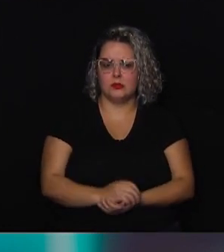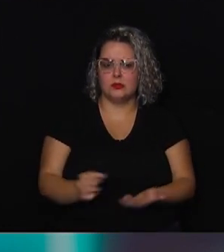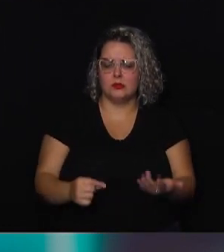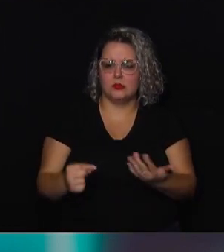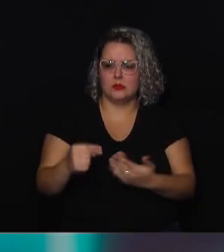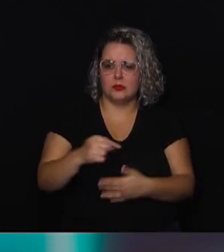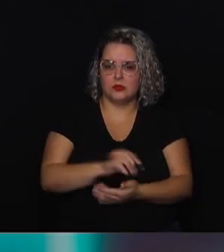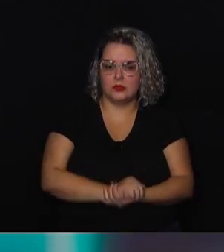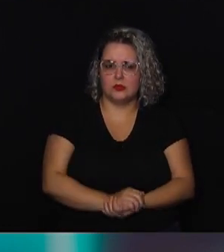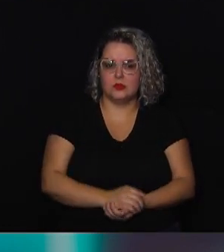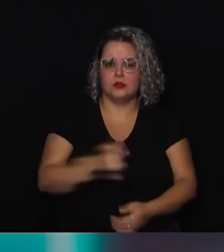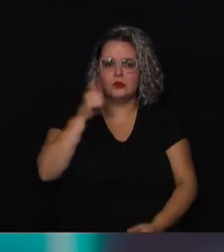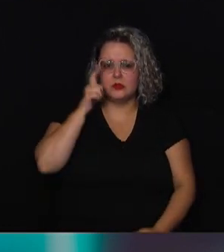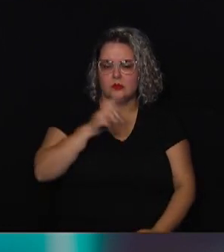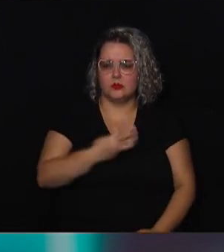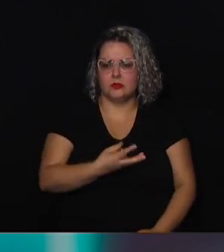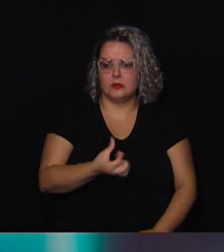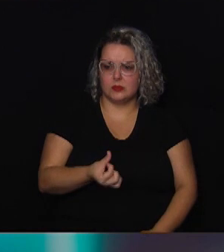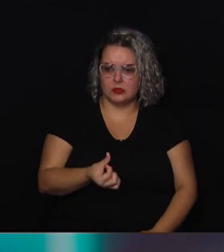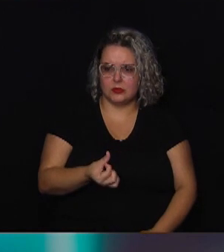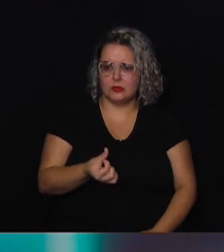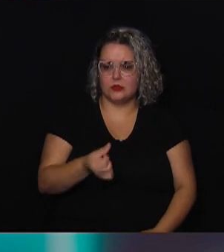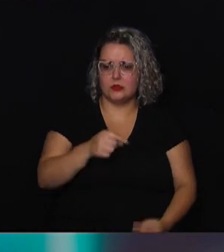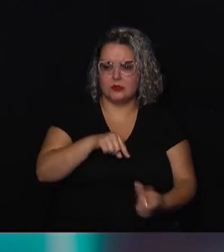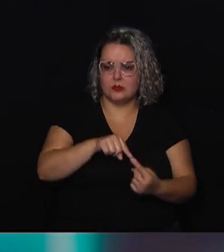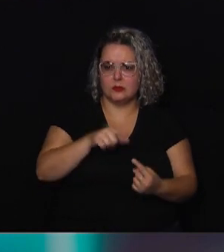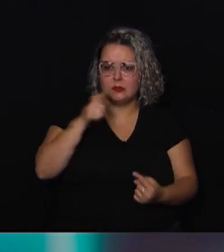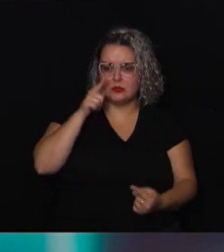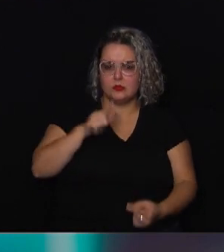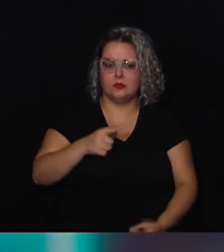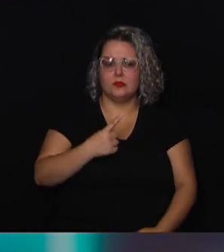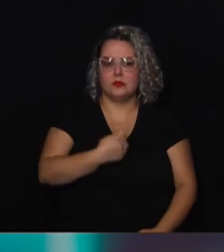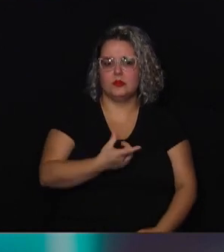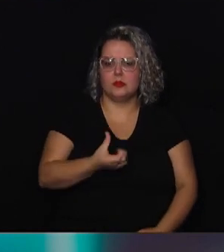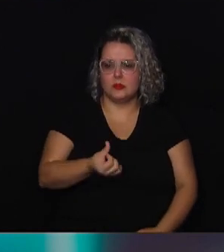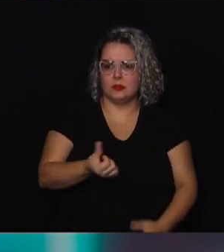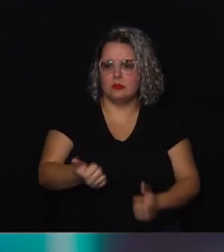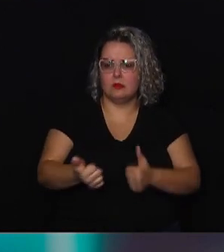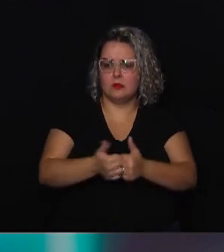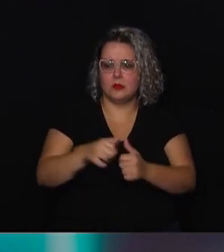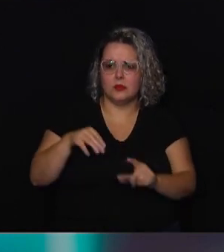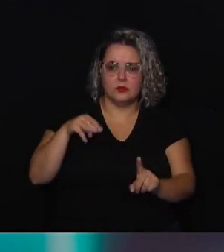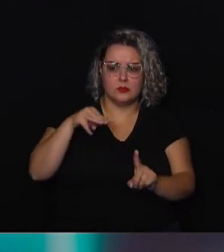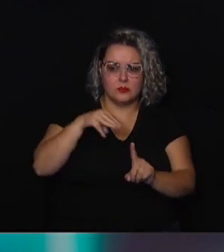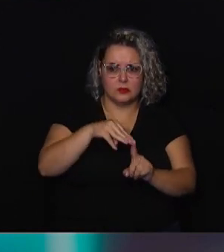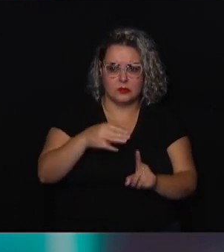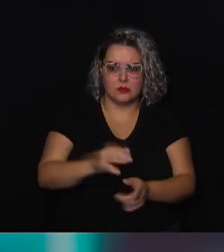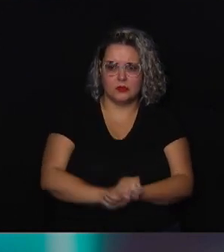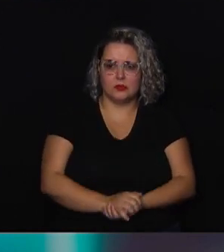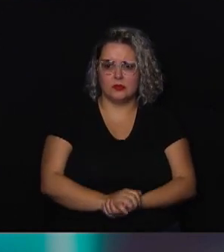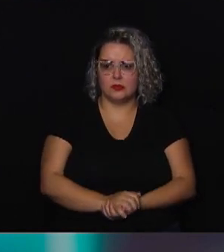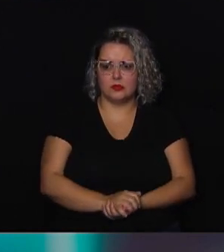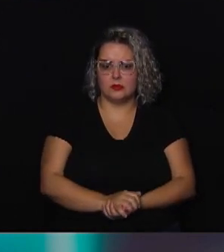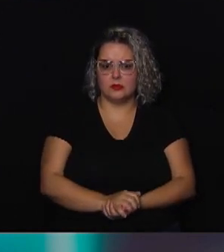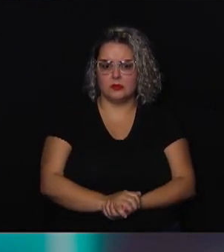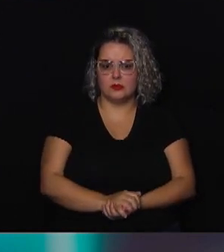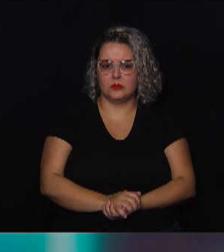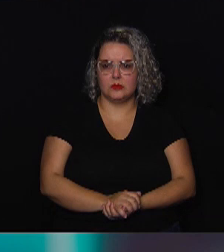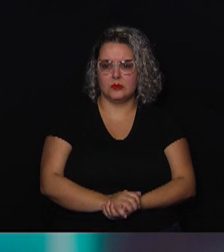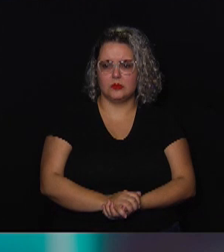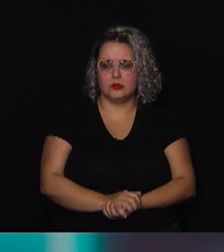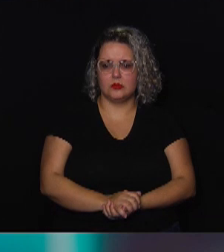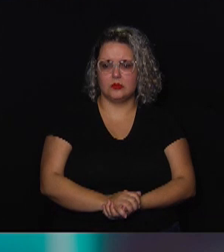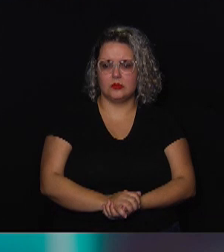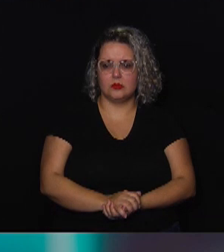36 alcançados, 16 muito próximos da meta e também com um histórico